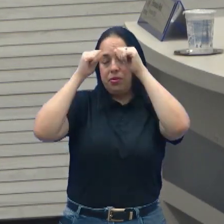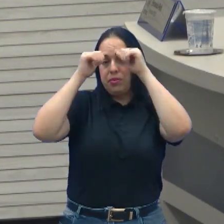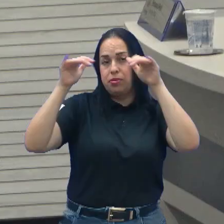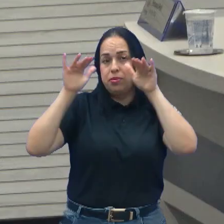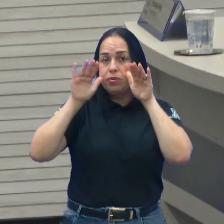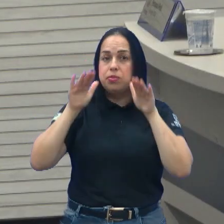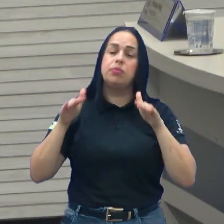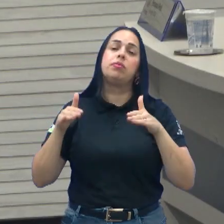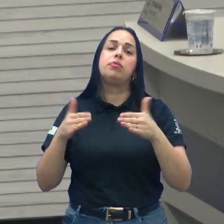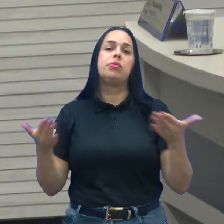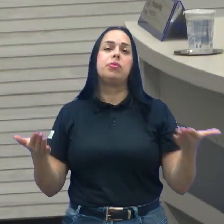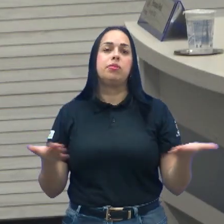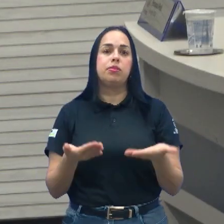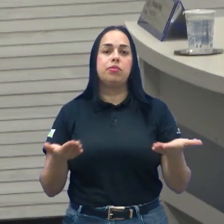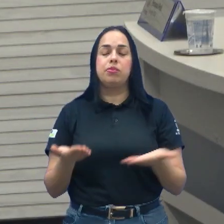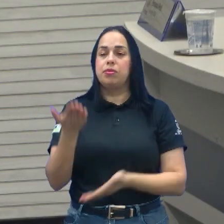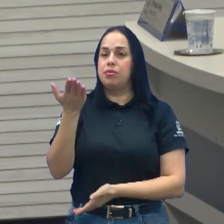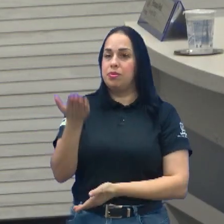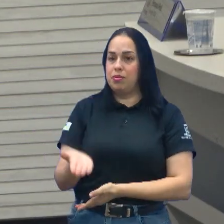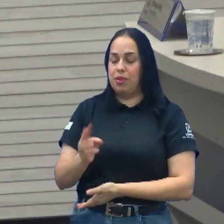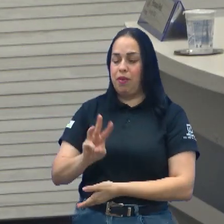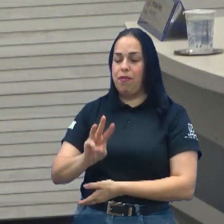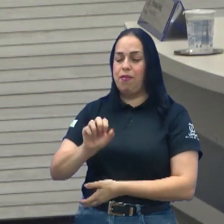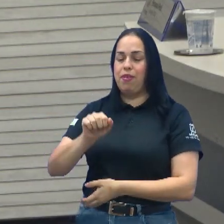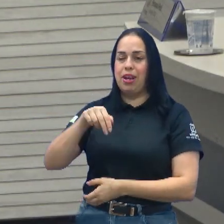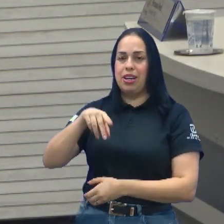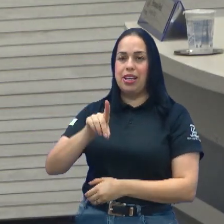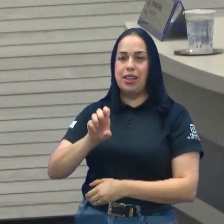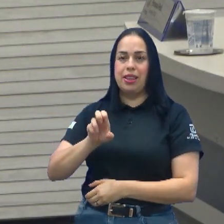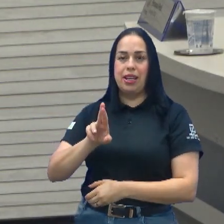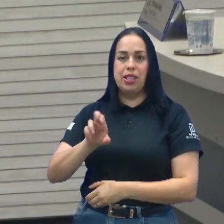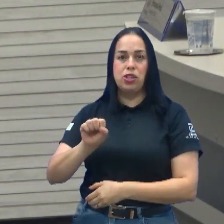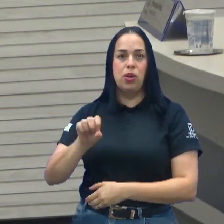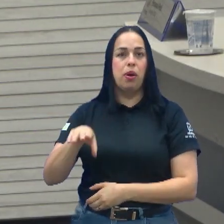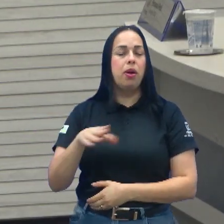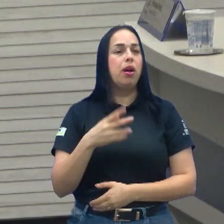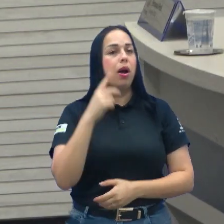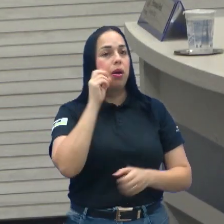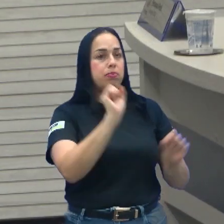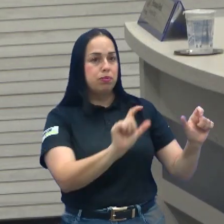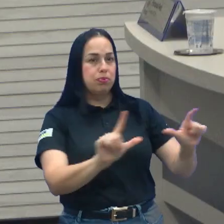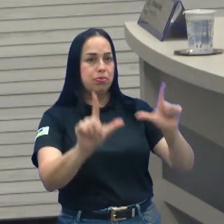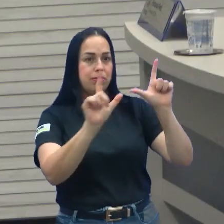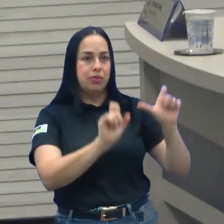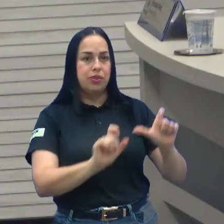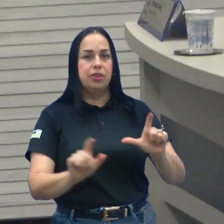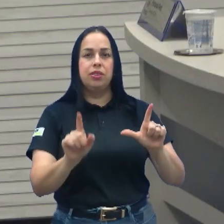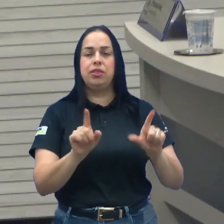eu quero falar de você, Wanderson. Presidente, coloca as imagens aqui.